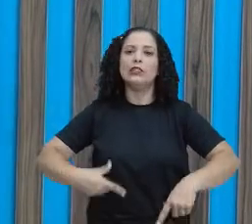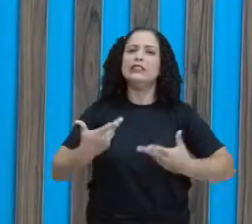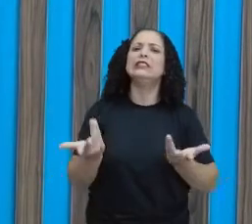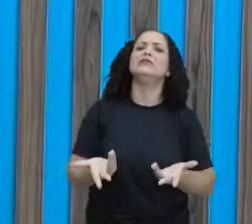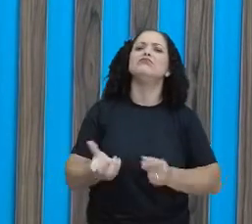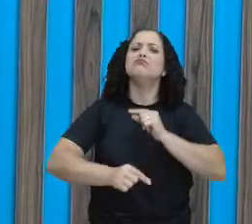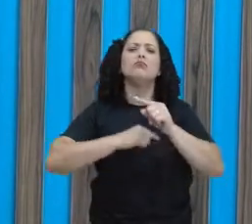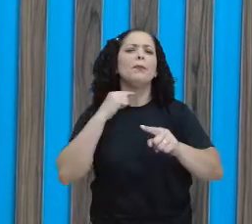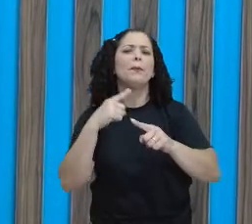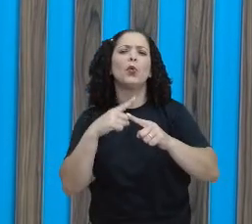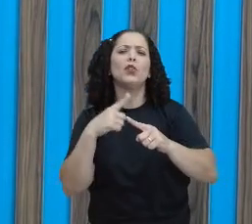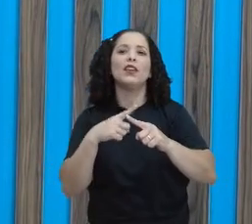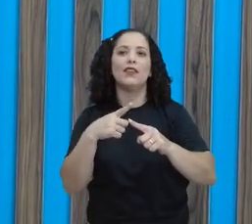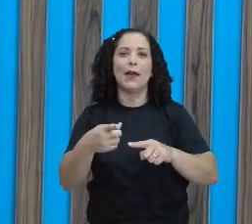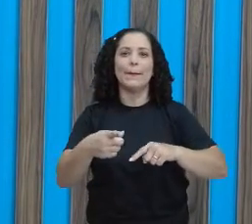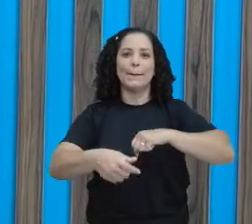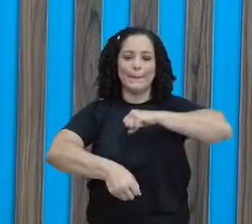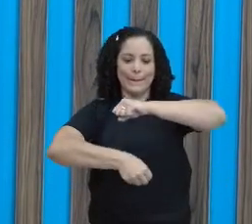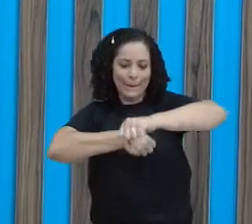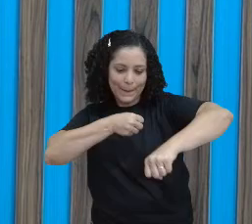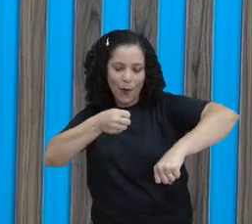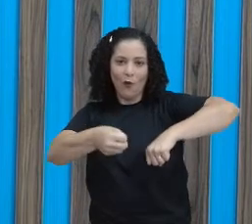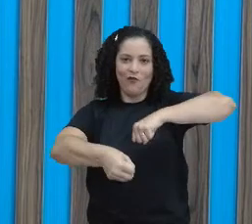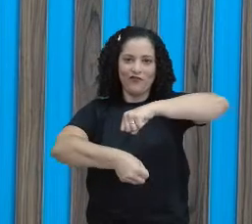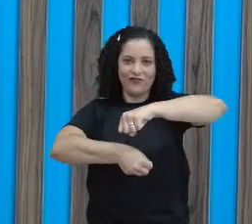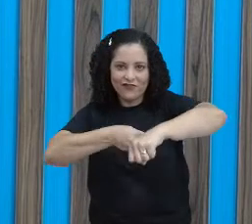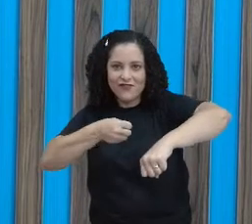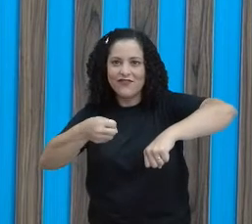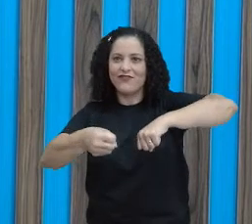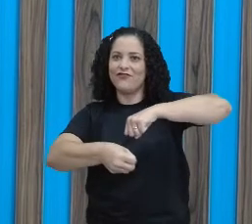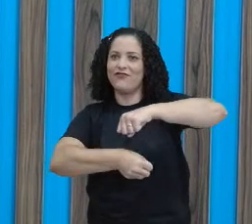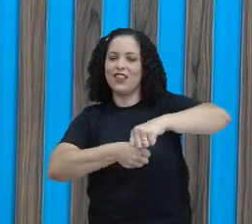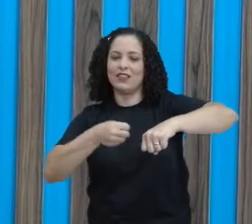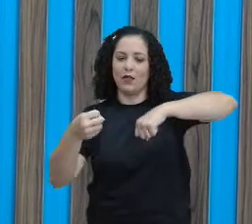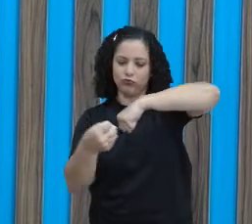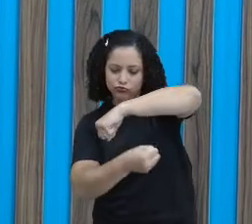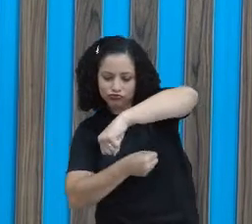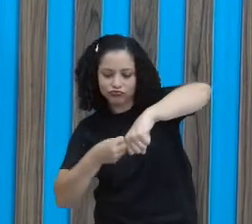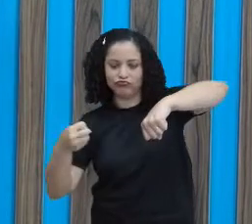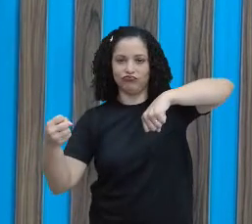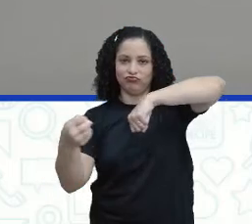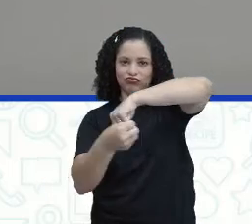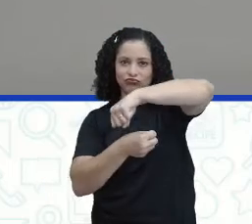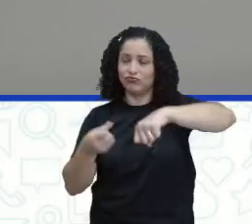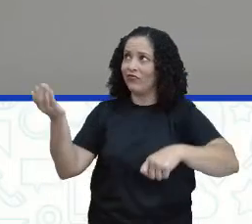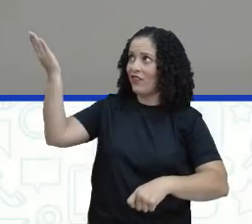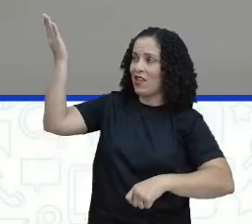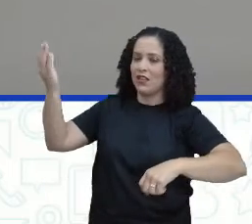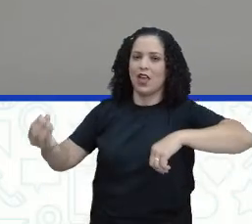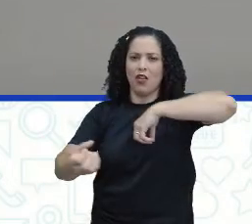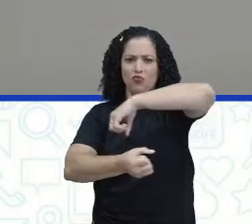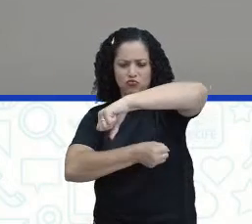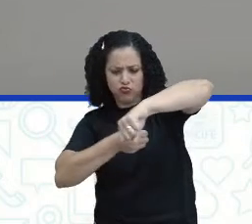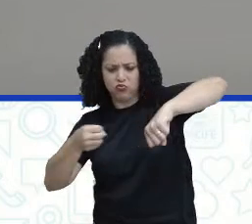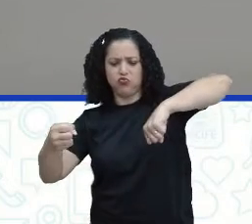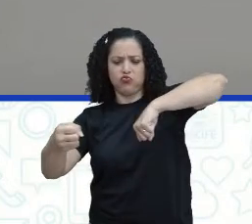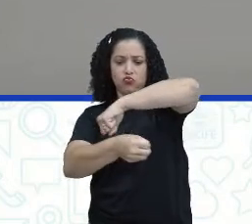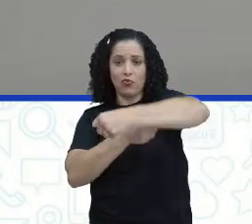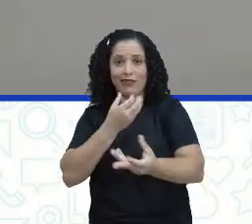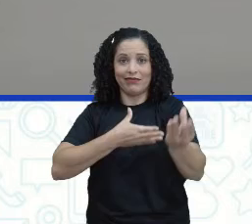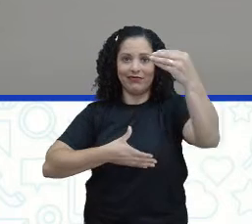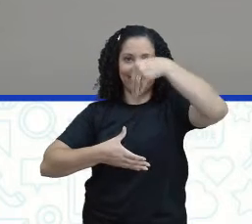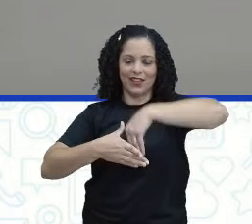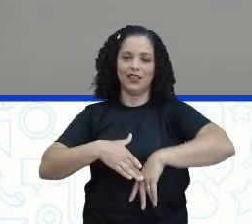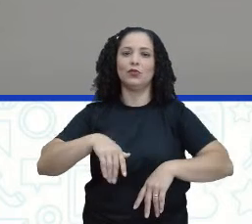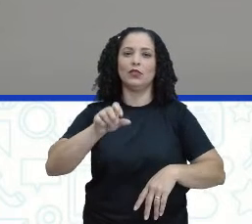mover esses alternadores aqui, essas peças gigantescas, tá certo? Que tem lá na usina nuclear.